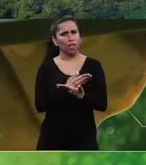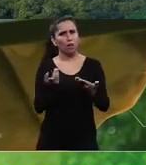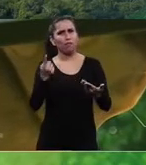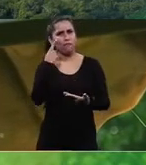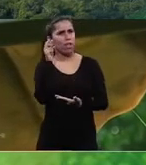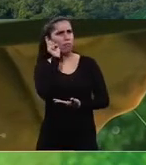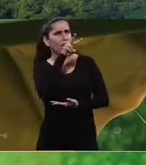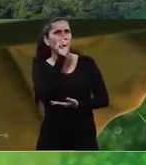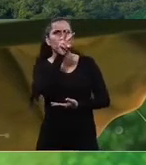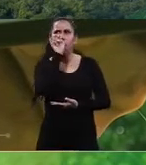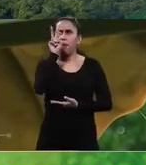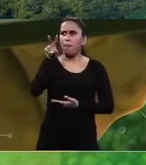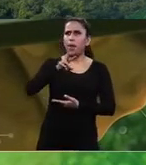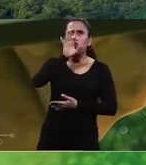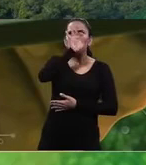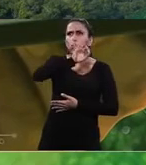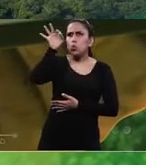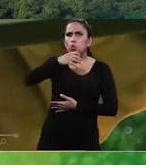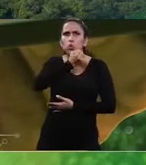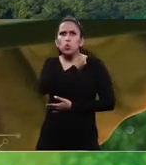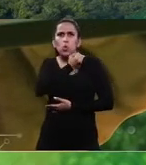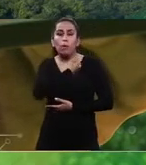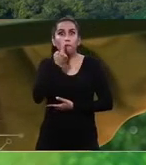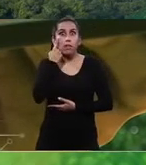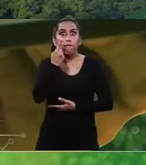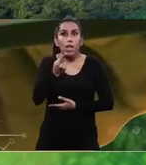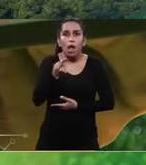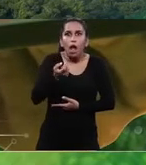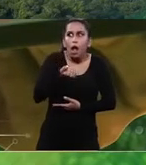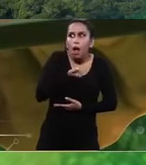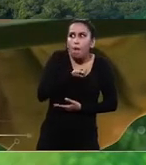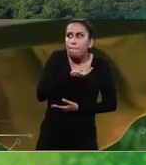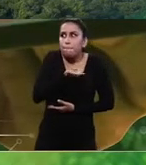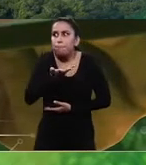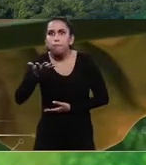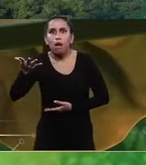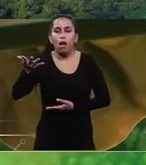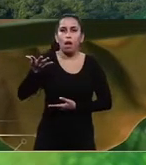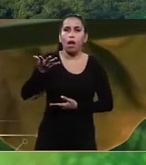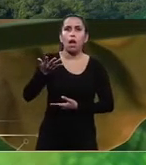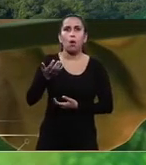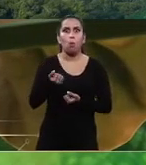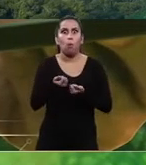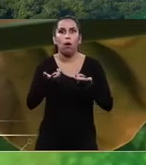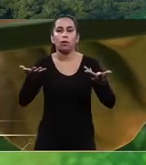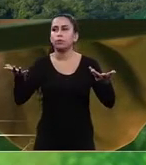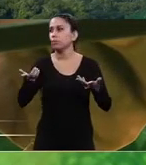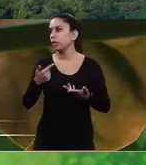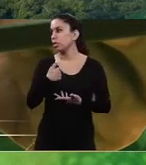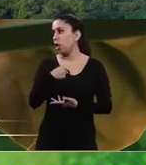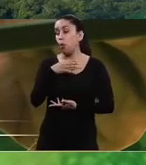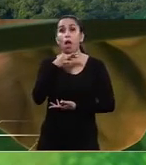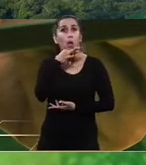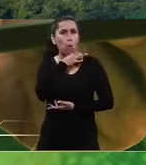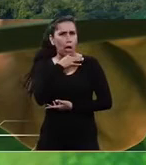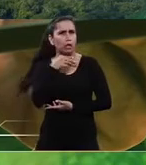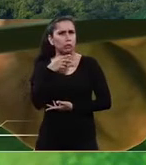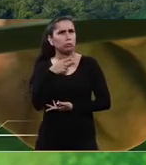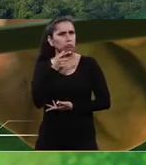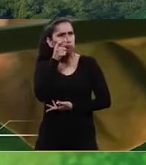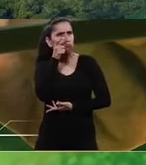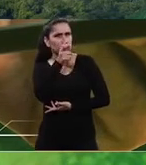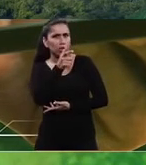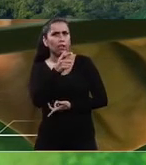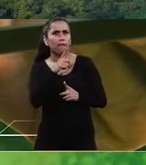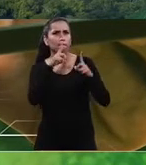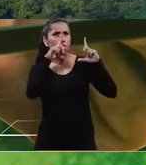magnitude dessa região para a produção do agronegócio brasileiro. Eu acho interessante essa foto desse slide, ela é uma